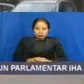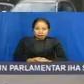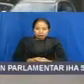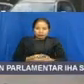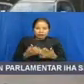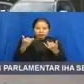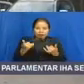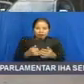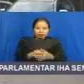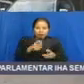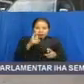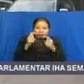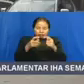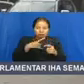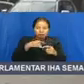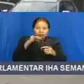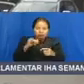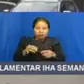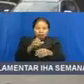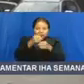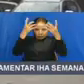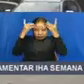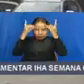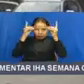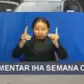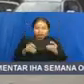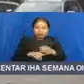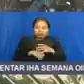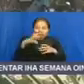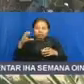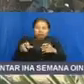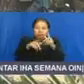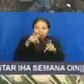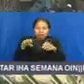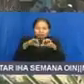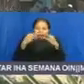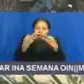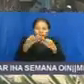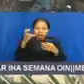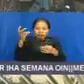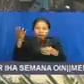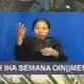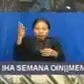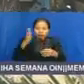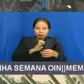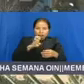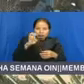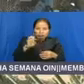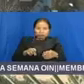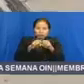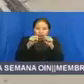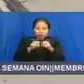Foi ainda da opne Tribunal Distrital Dili, foi a decisão, onde a ser obrigatório cidadão uma caim hito e rabecuse amular,